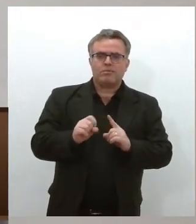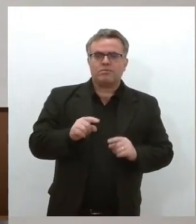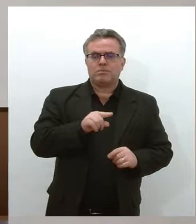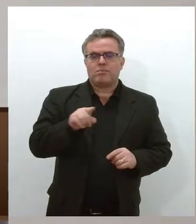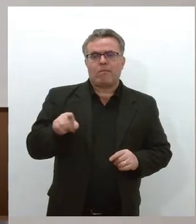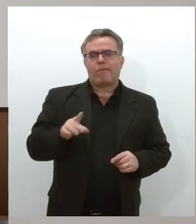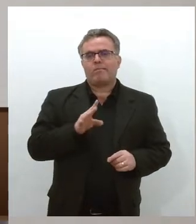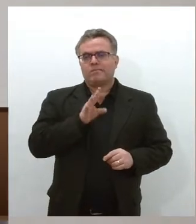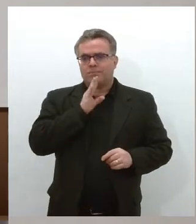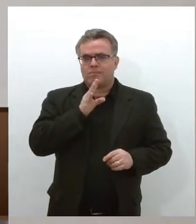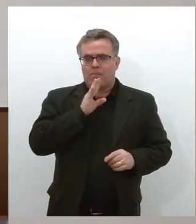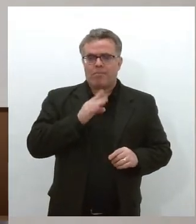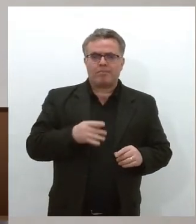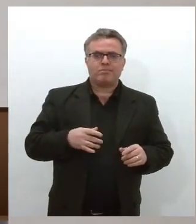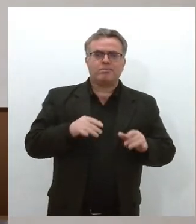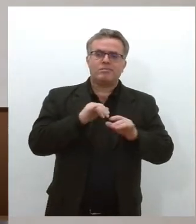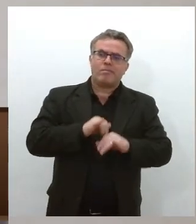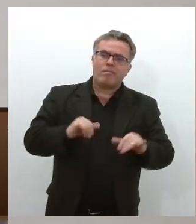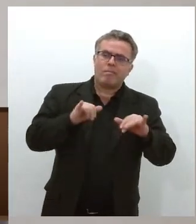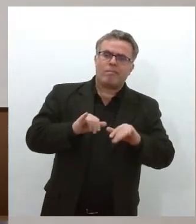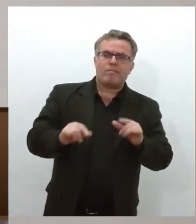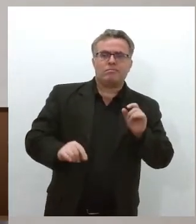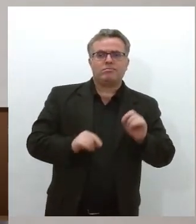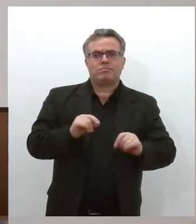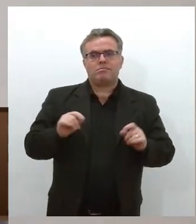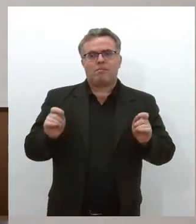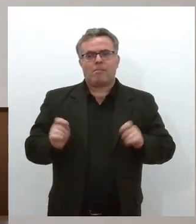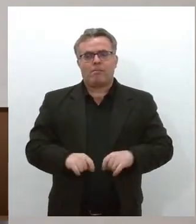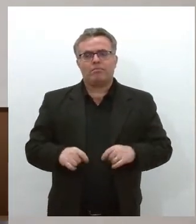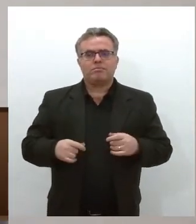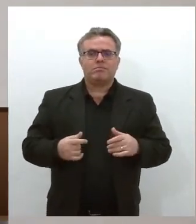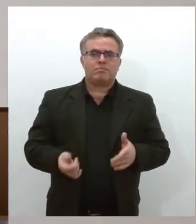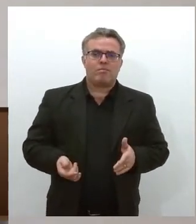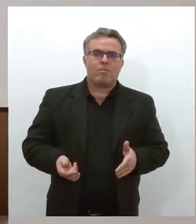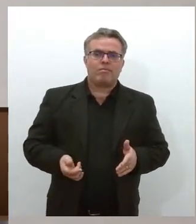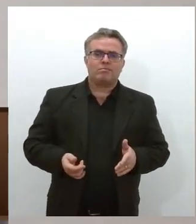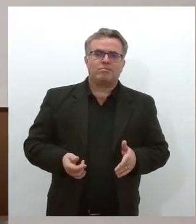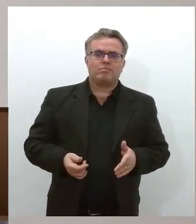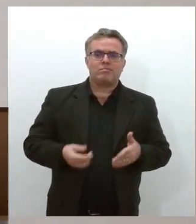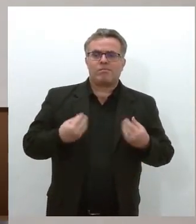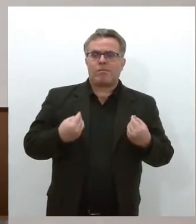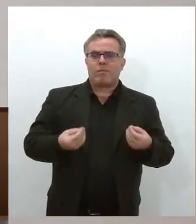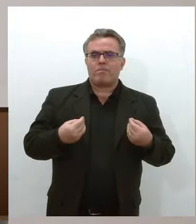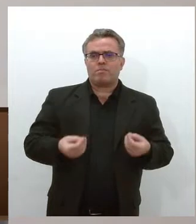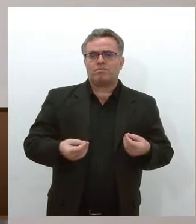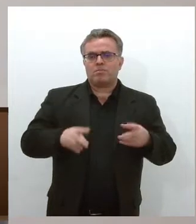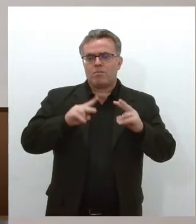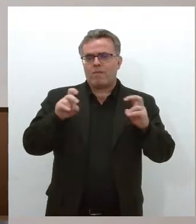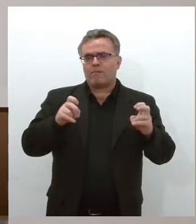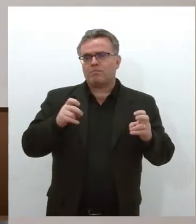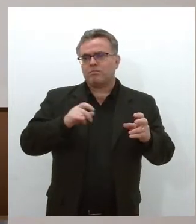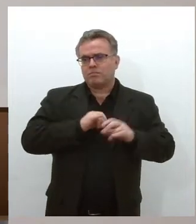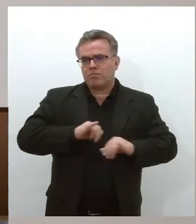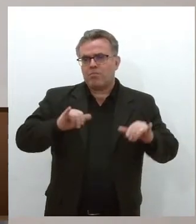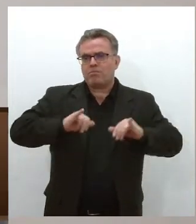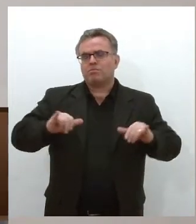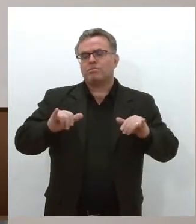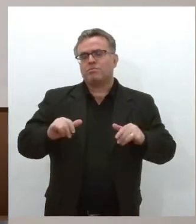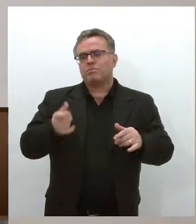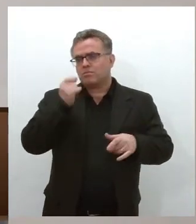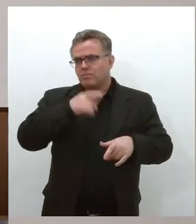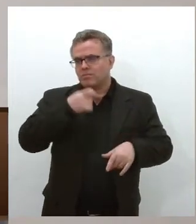conhecerem as suas campanhas, os boicotes mesmo, né, ao longo da campanha. São